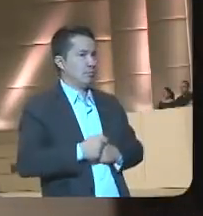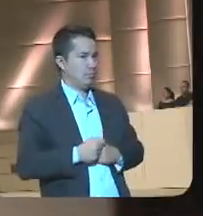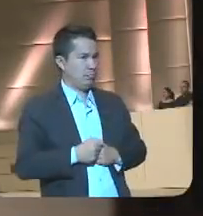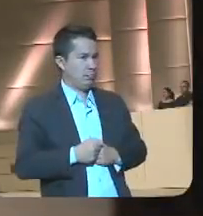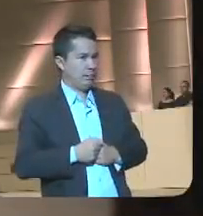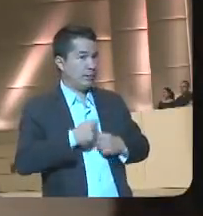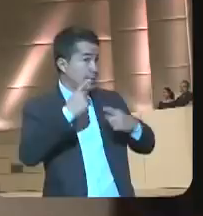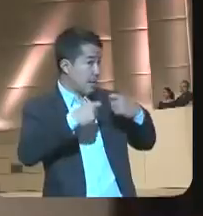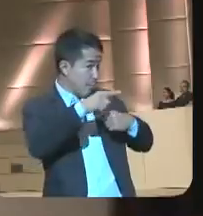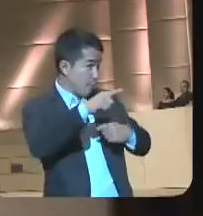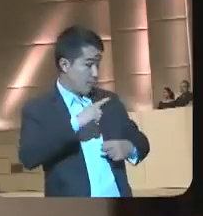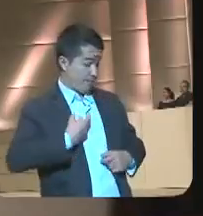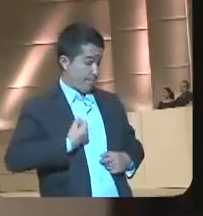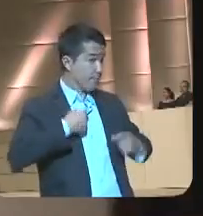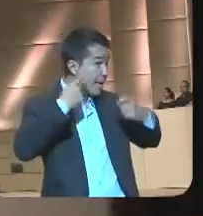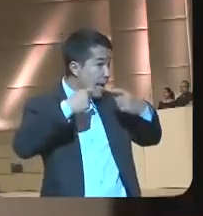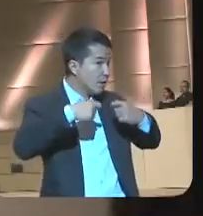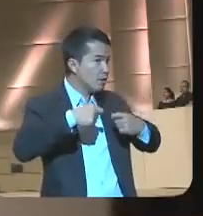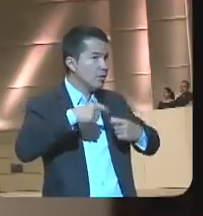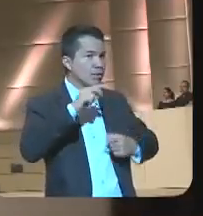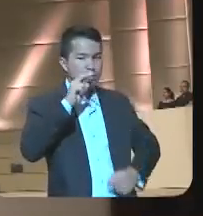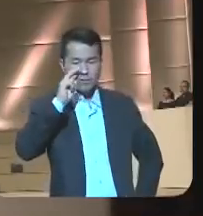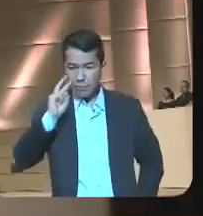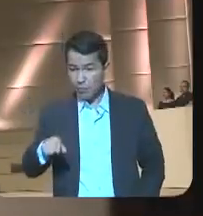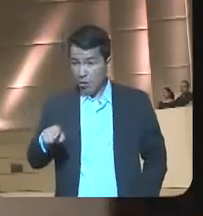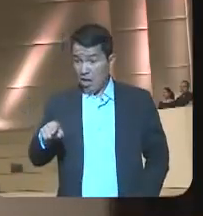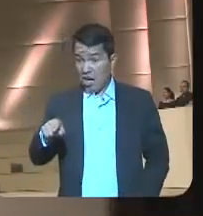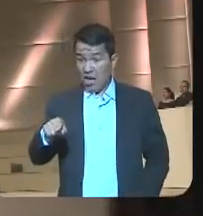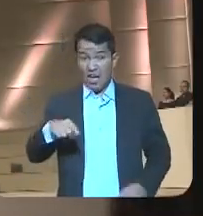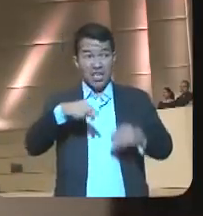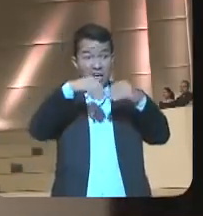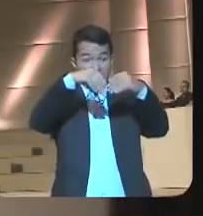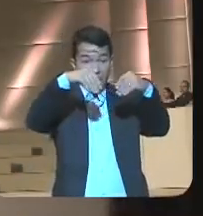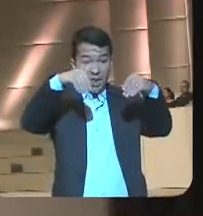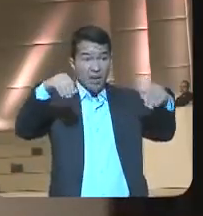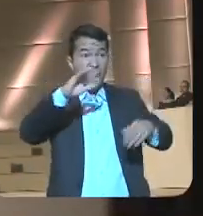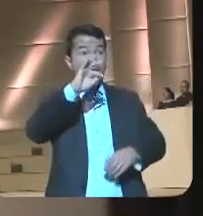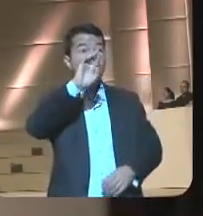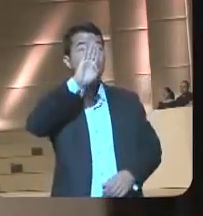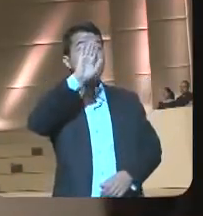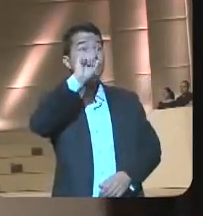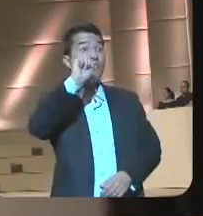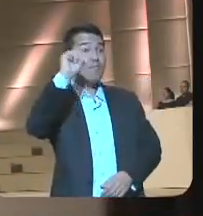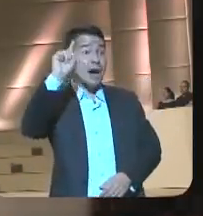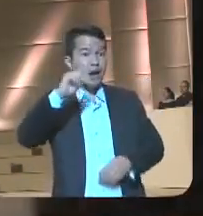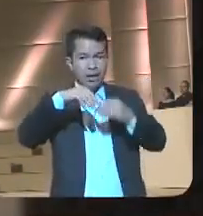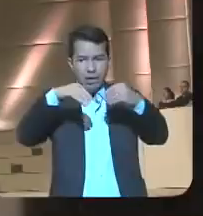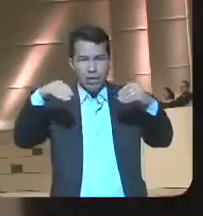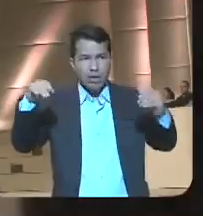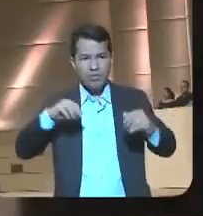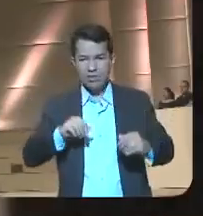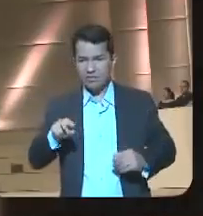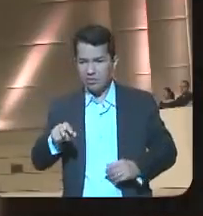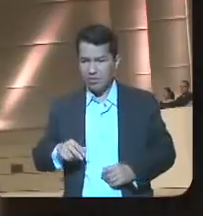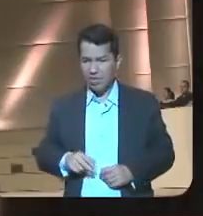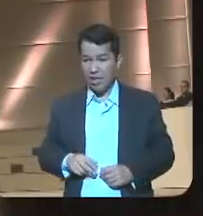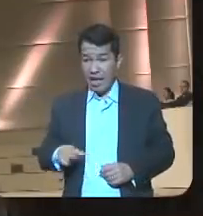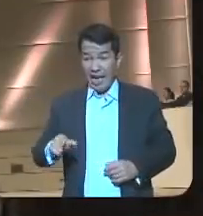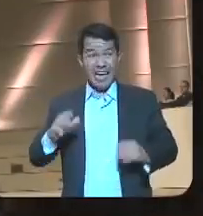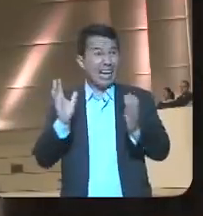senhor não vou morrer de fome mas conforme o seu coração também sonhou que desgraça só tem fubá nessa